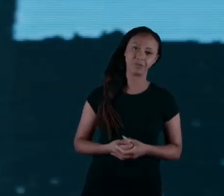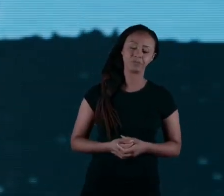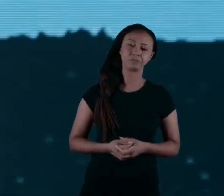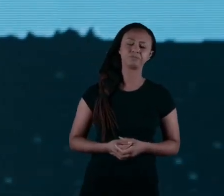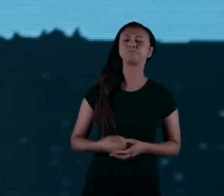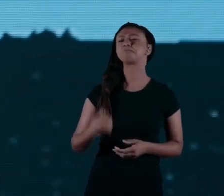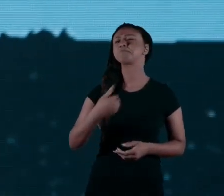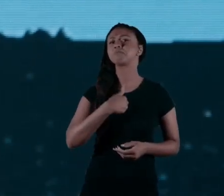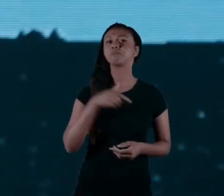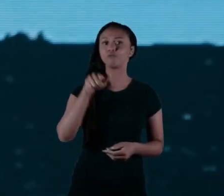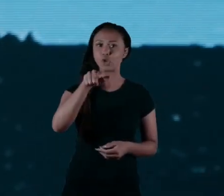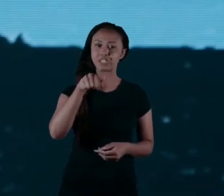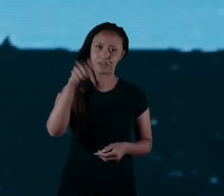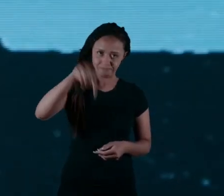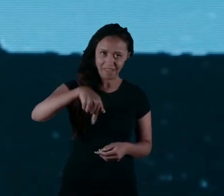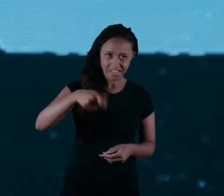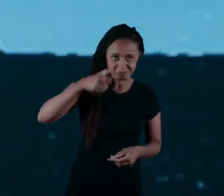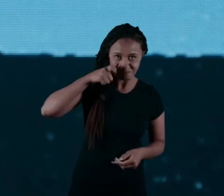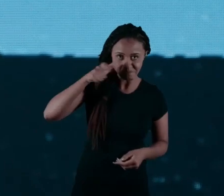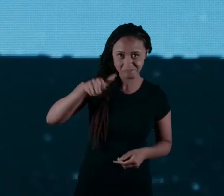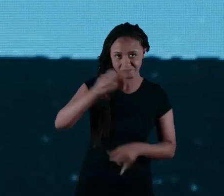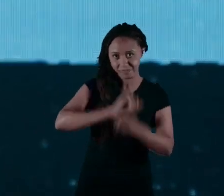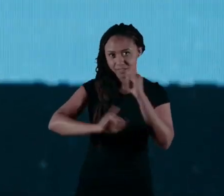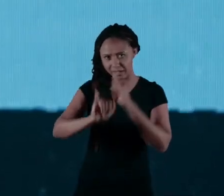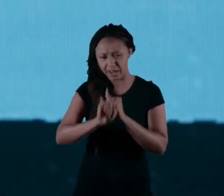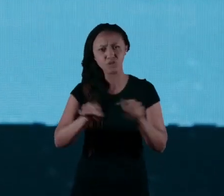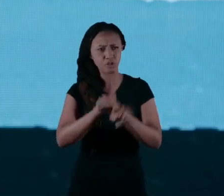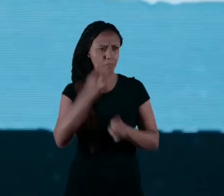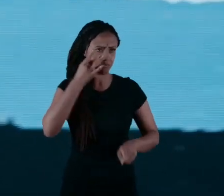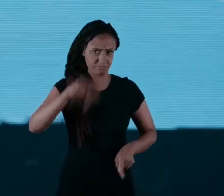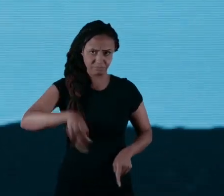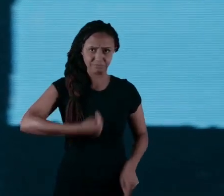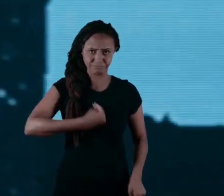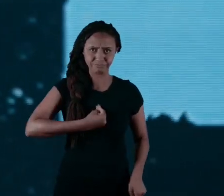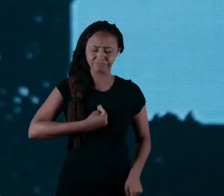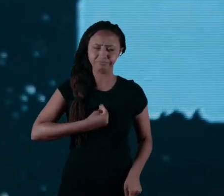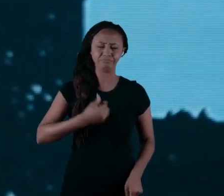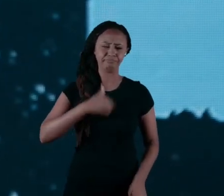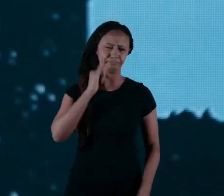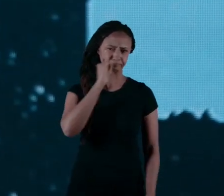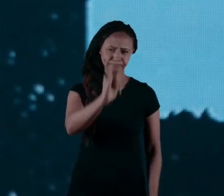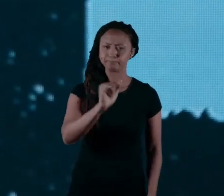dizer para você que está me vendo aqui pela internet e para você que está aqui: